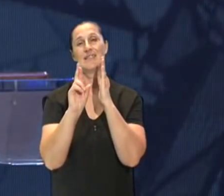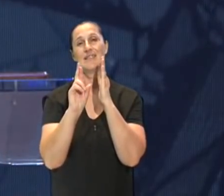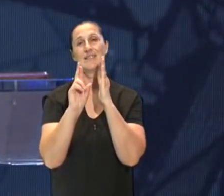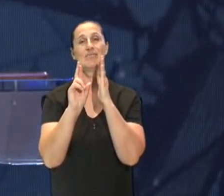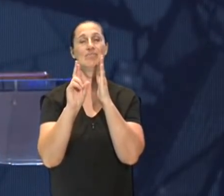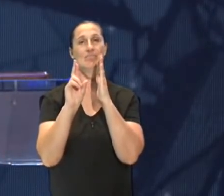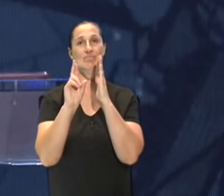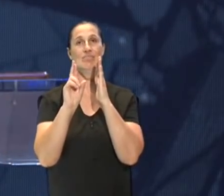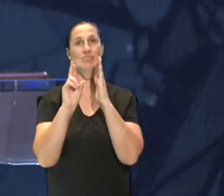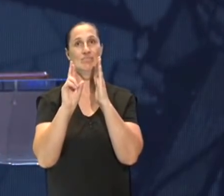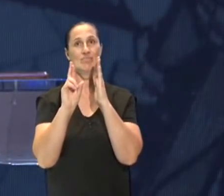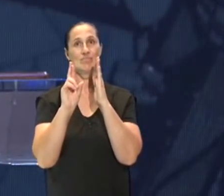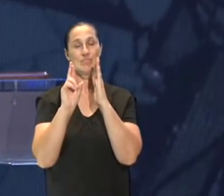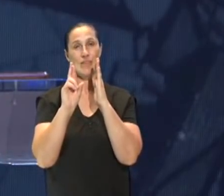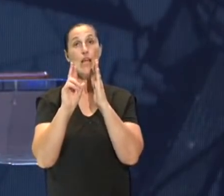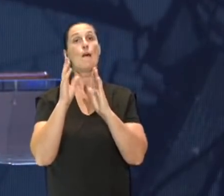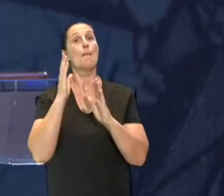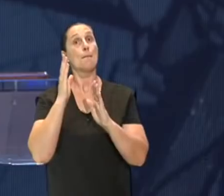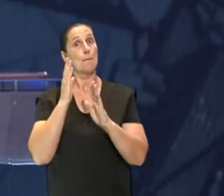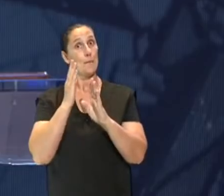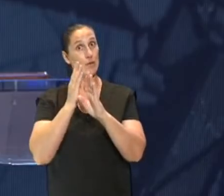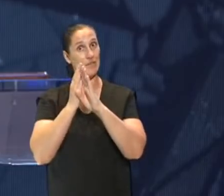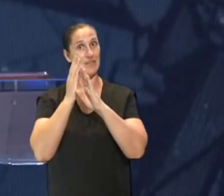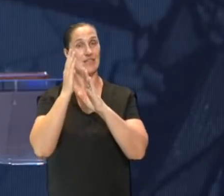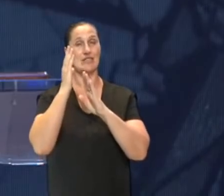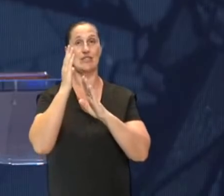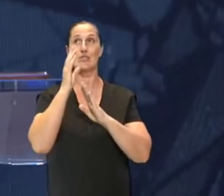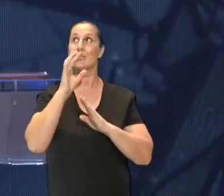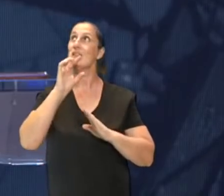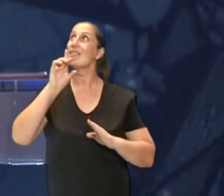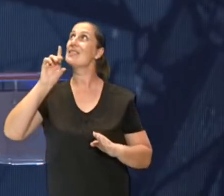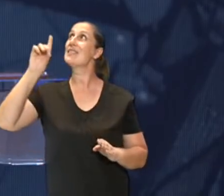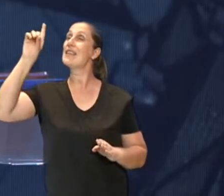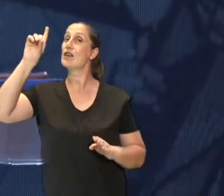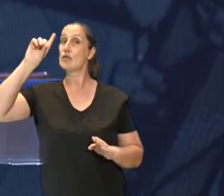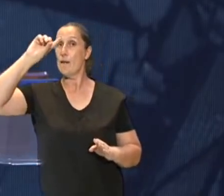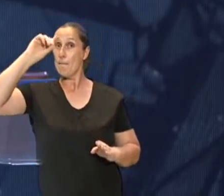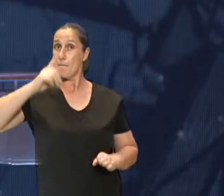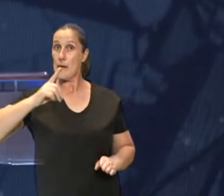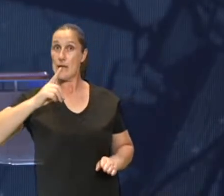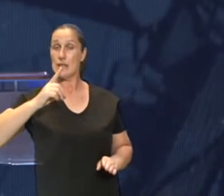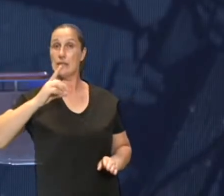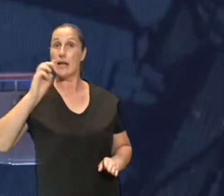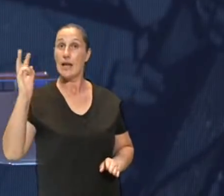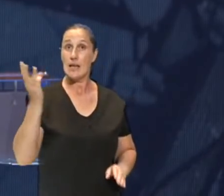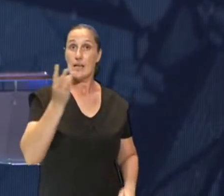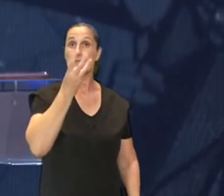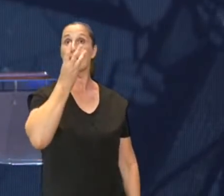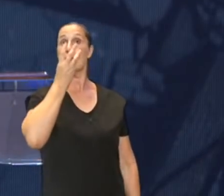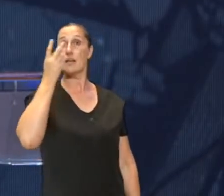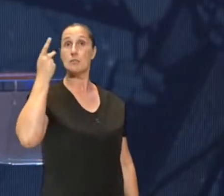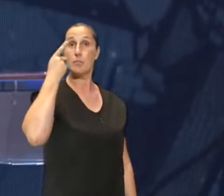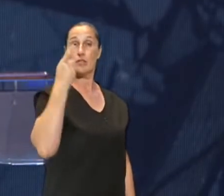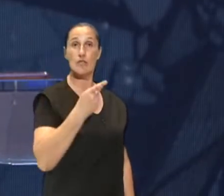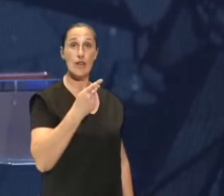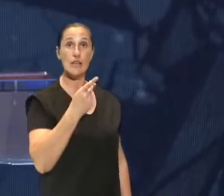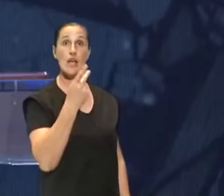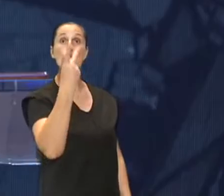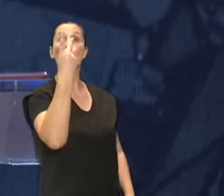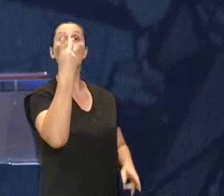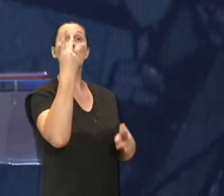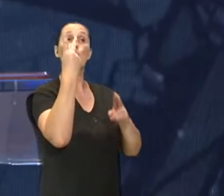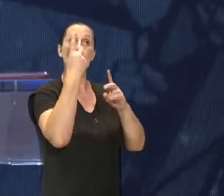dessa circunstância, Deus vai enviar o seu profeta 2 vezes para falar